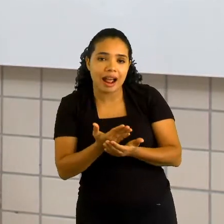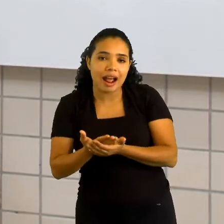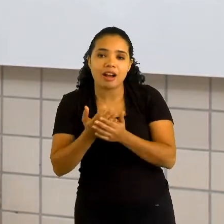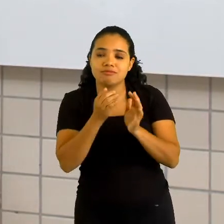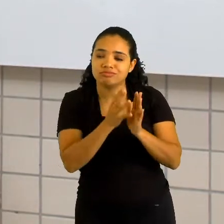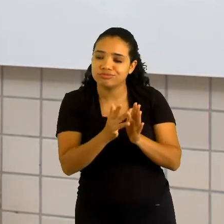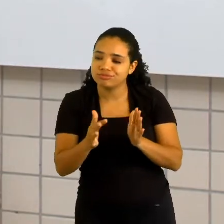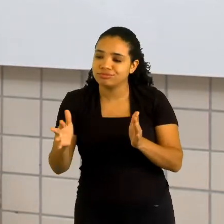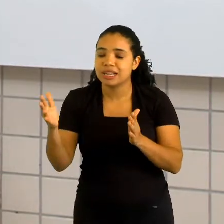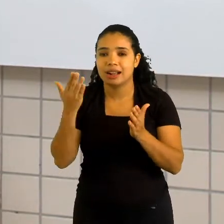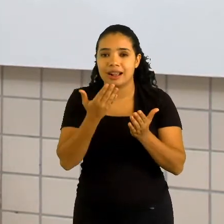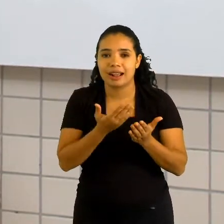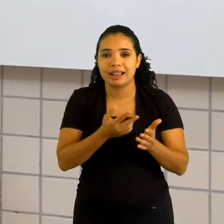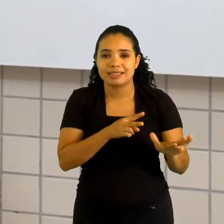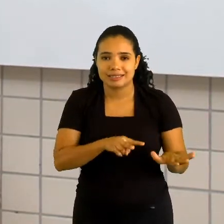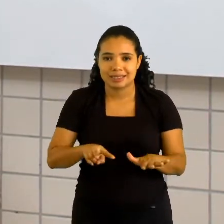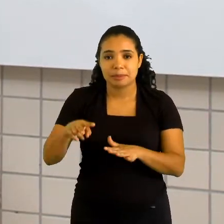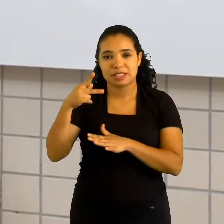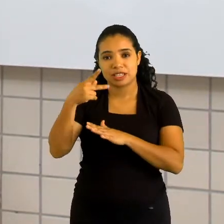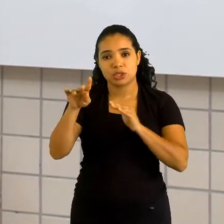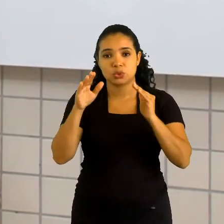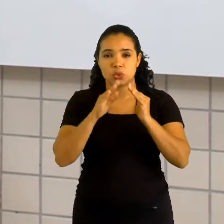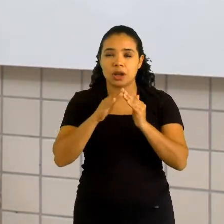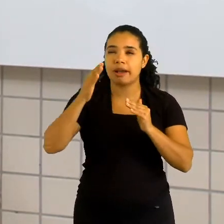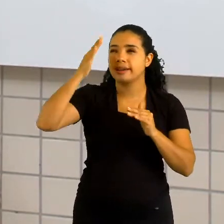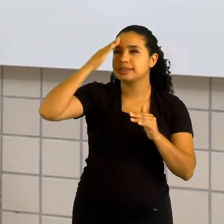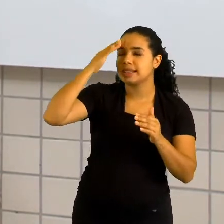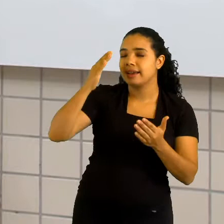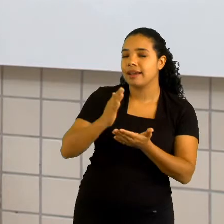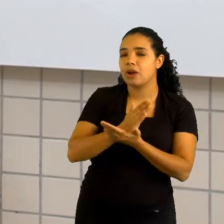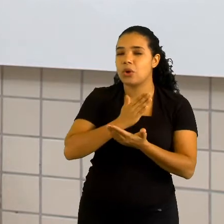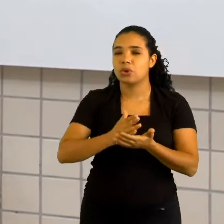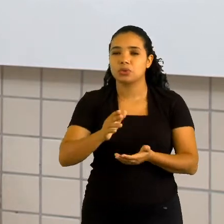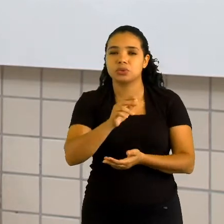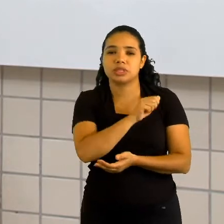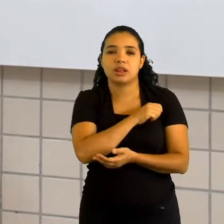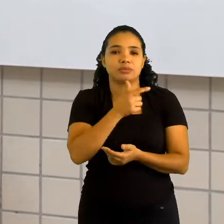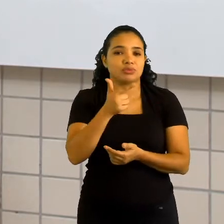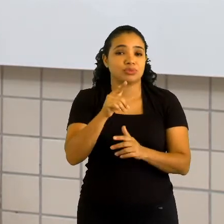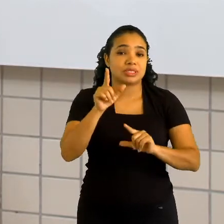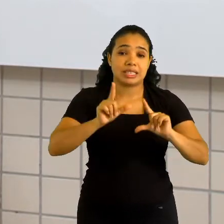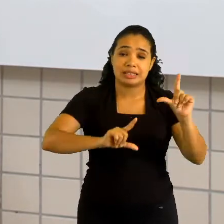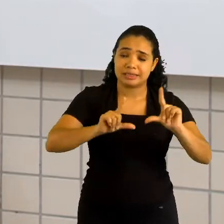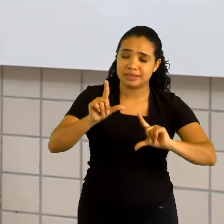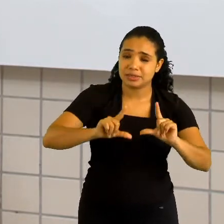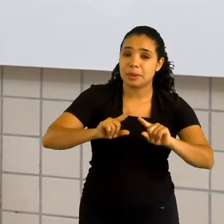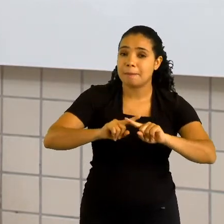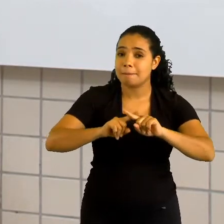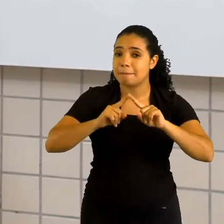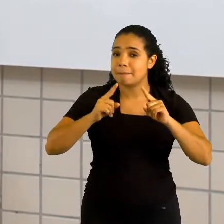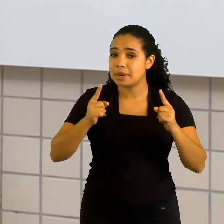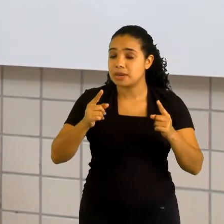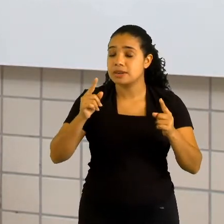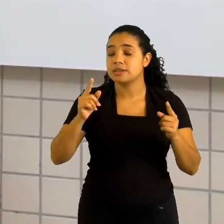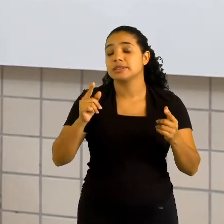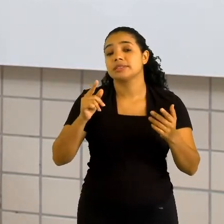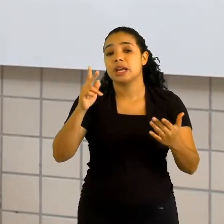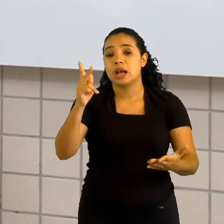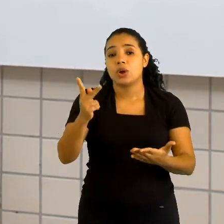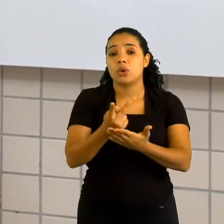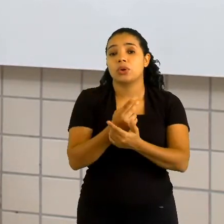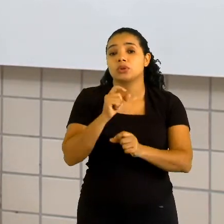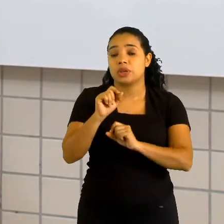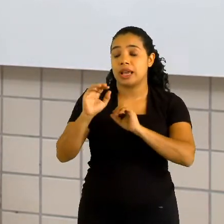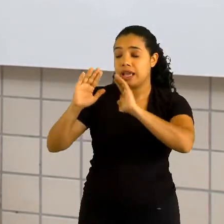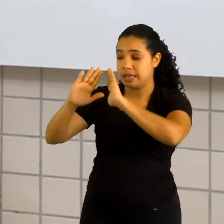semana lá da sua casa. Eu sei que eu tenho alguns alunos que não têm televisão, né? Então, o que acontece? Lá na escola